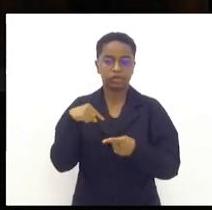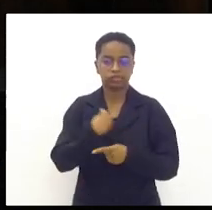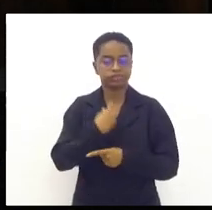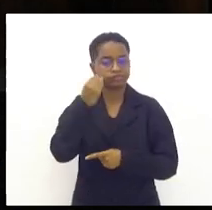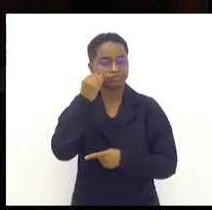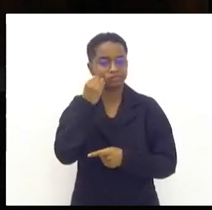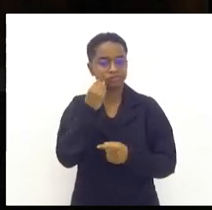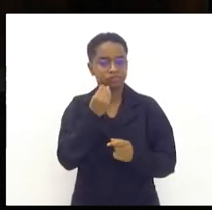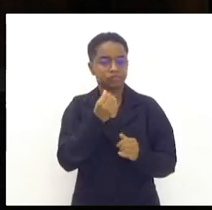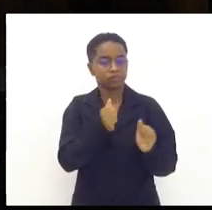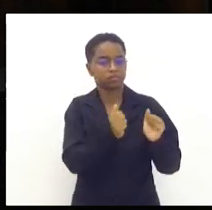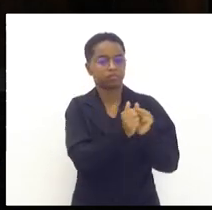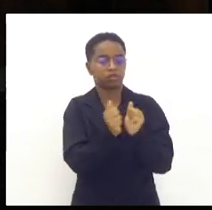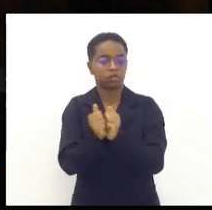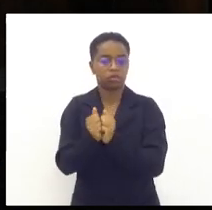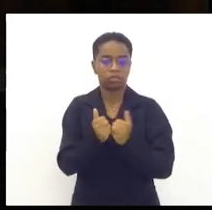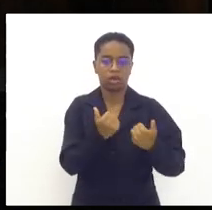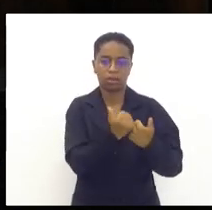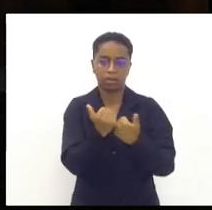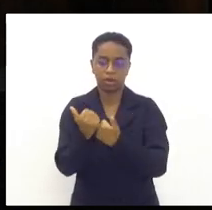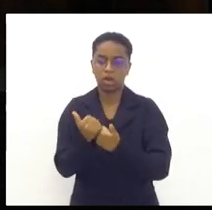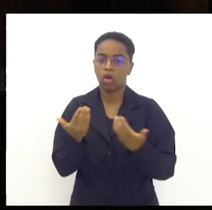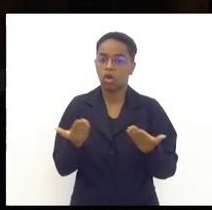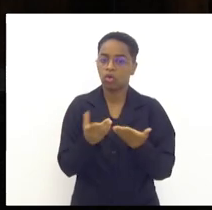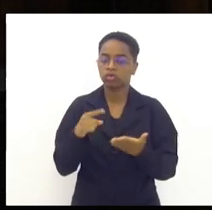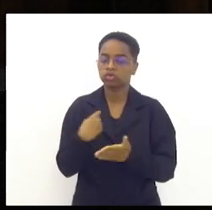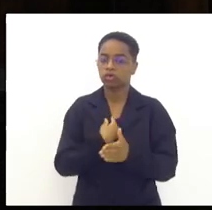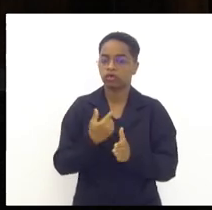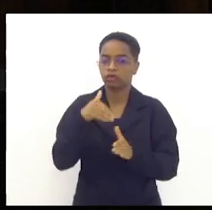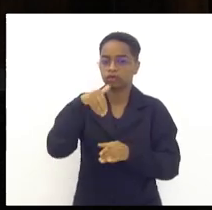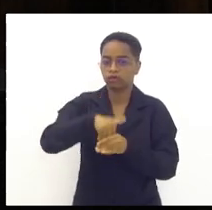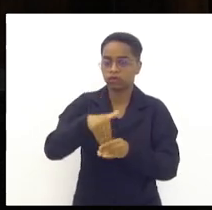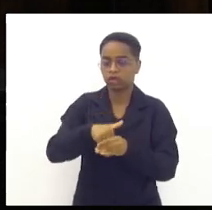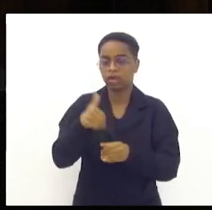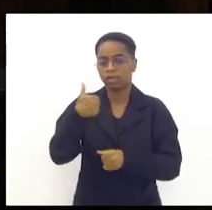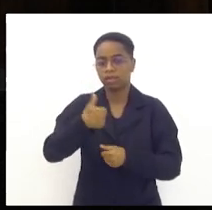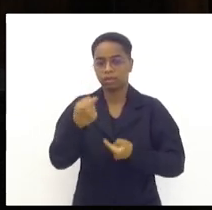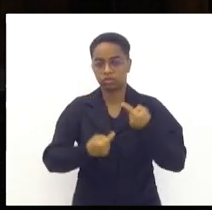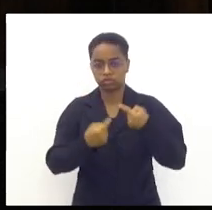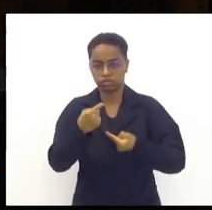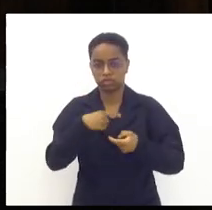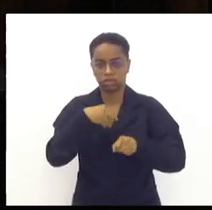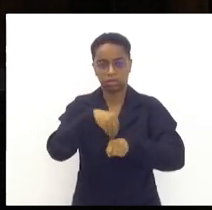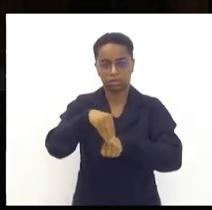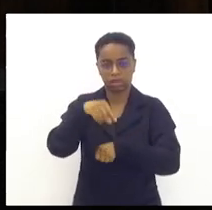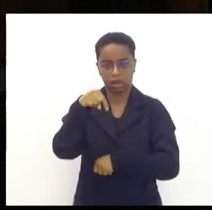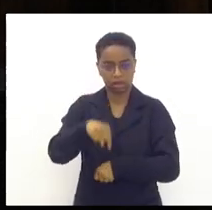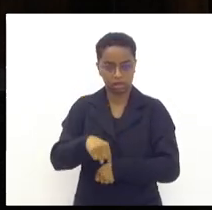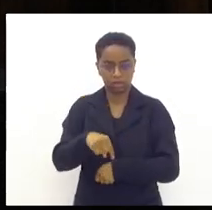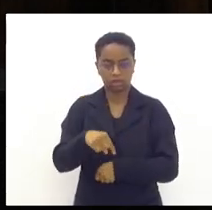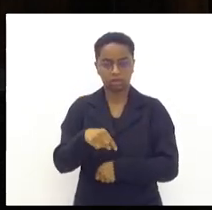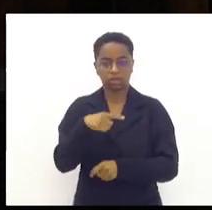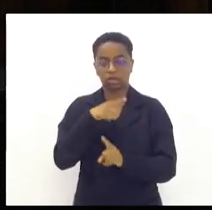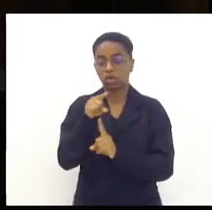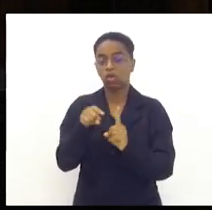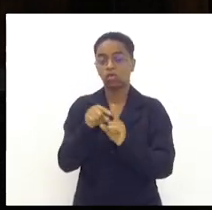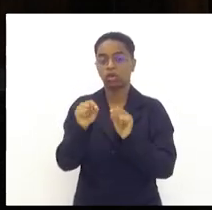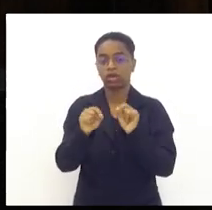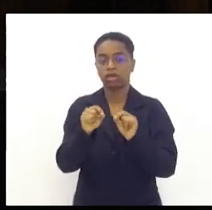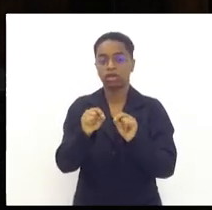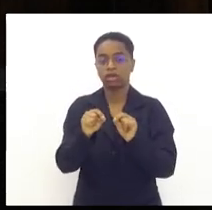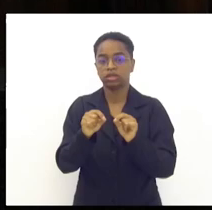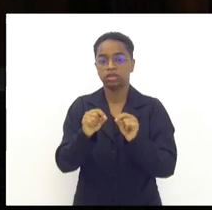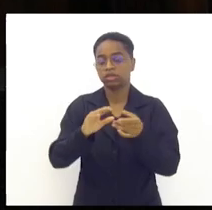forças. Hoje iremos votar, em primeira discussão, uma mensagem nessa casa que implica da retirada de